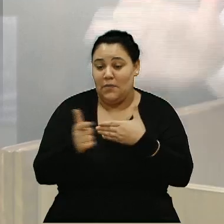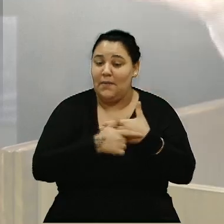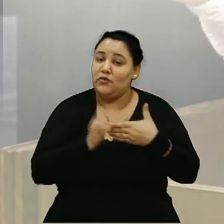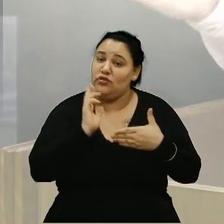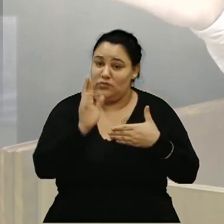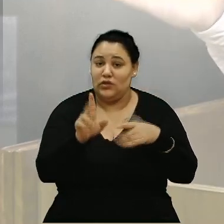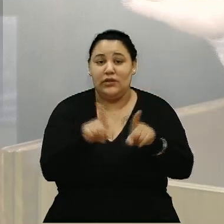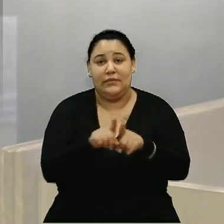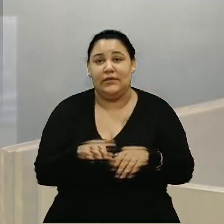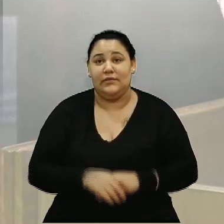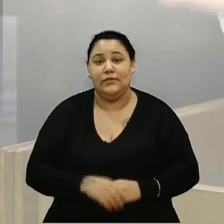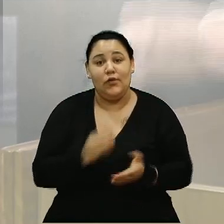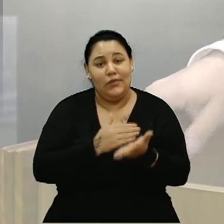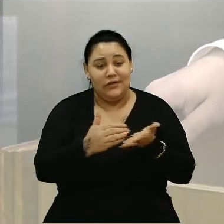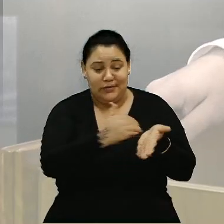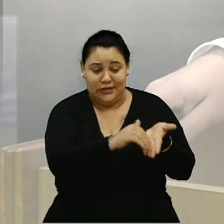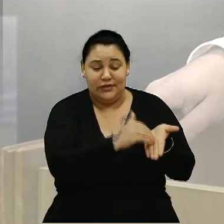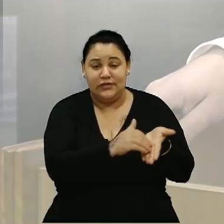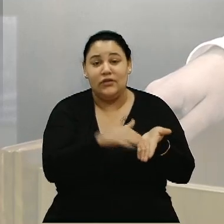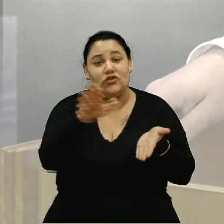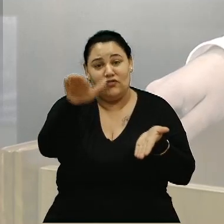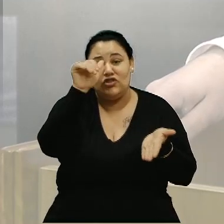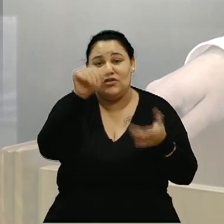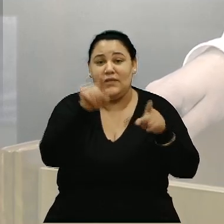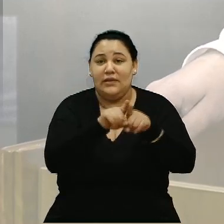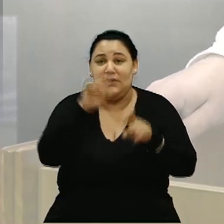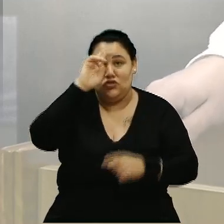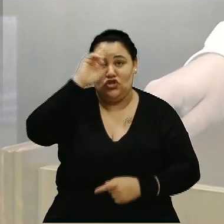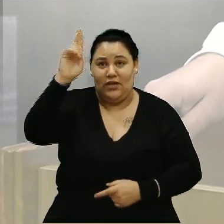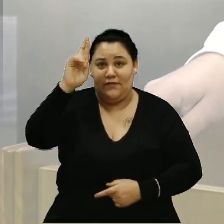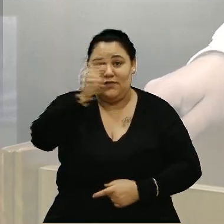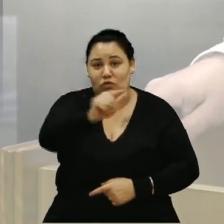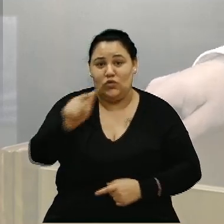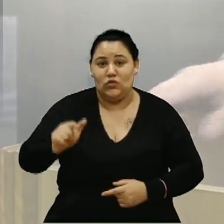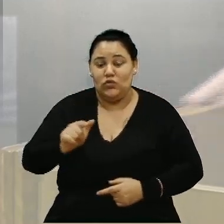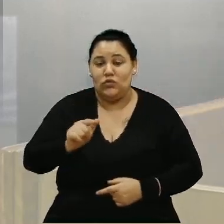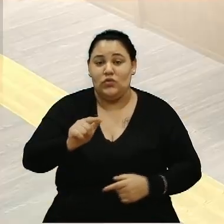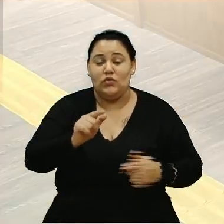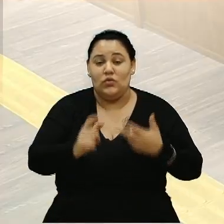Inicialmente, secretário, se necessário, convocaremos o chefe dos demais poderes. Obrigado, vereador.